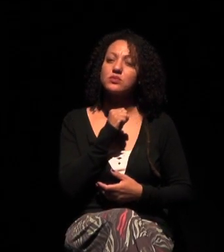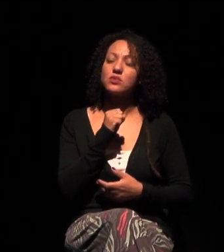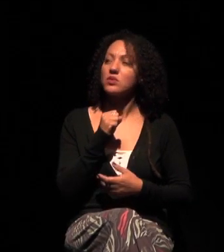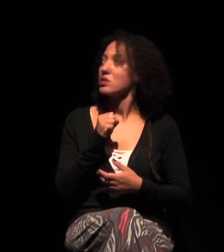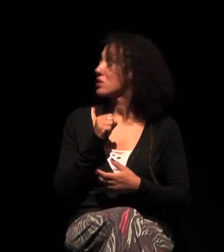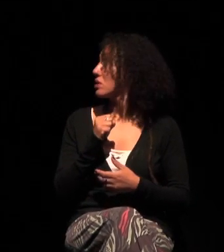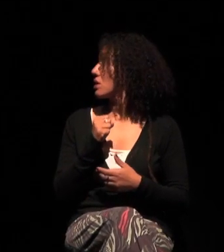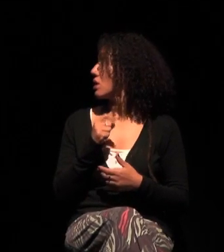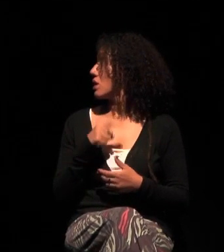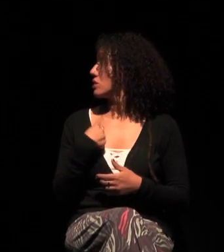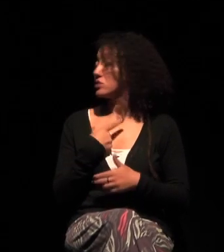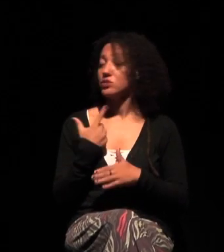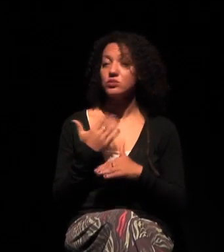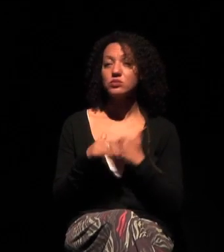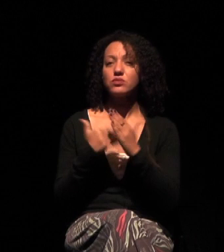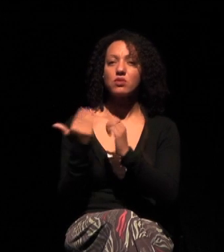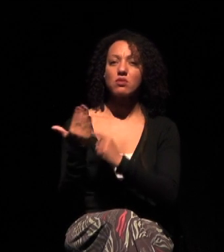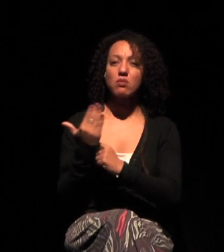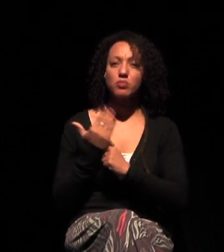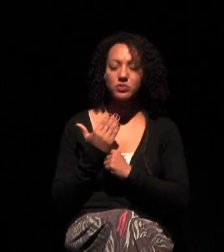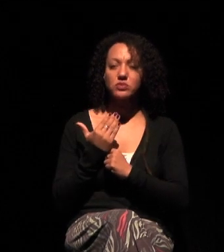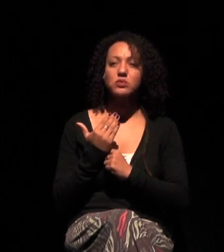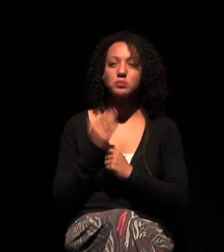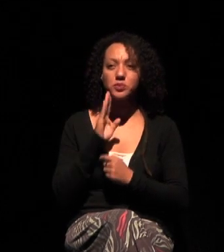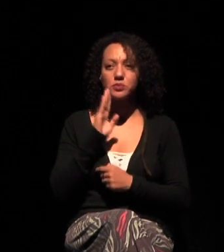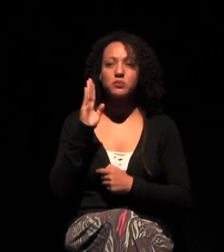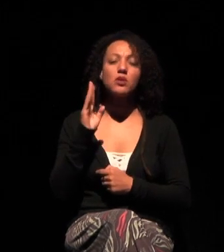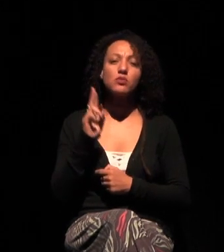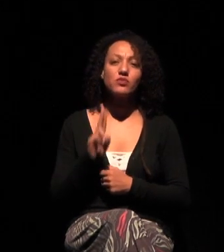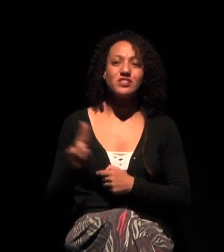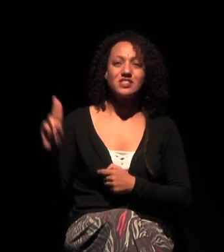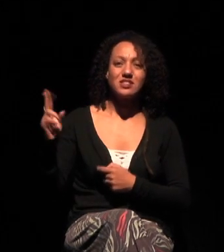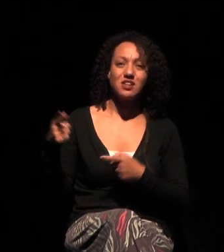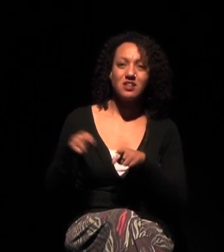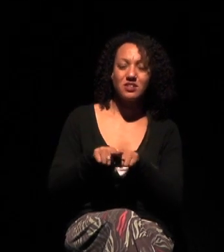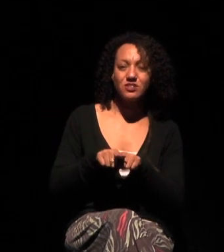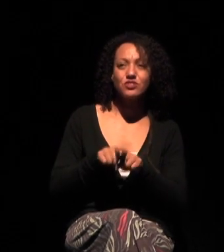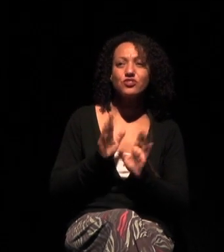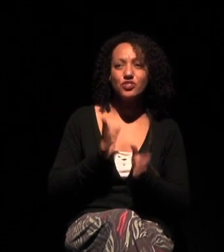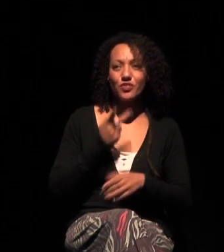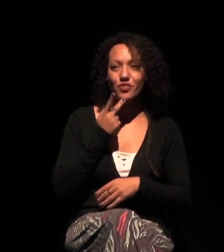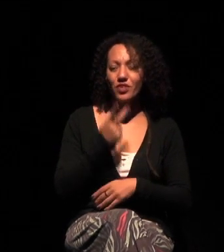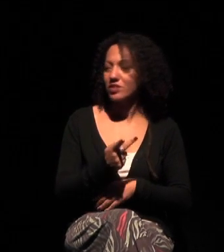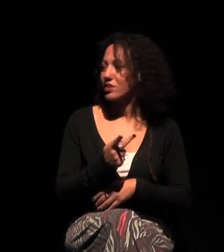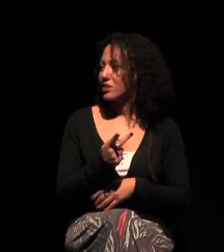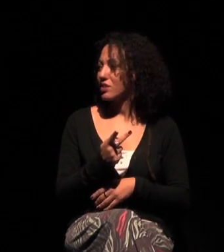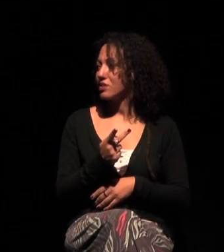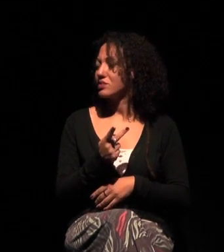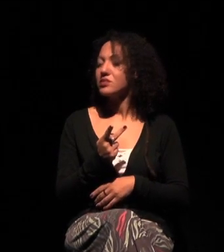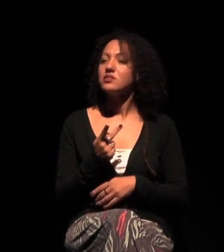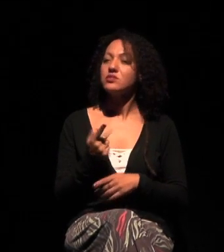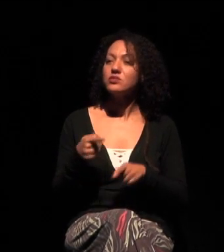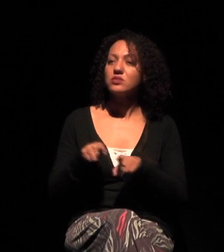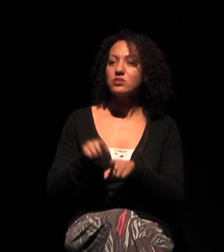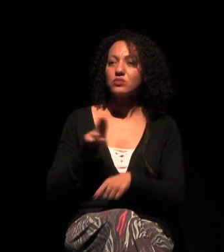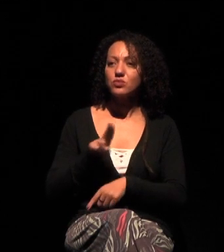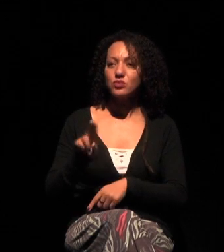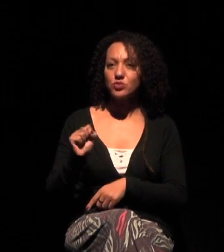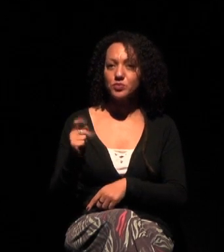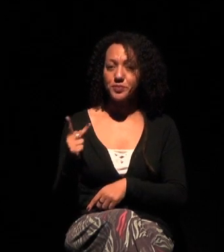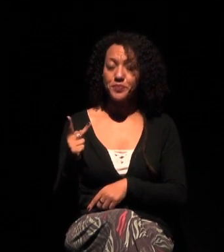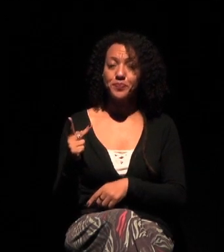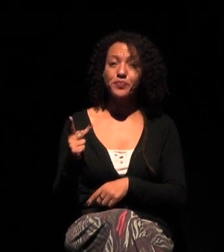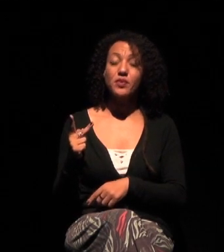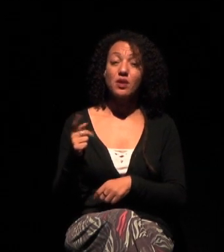nós desenvolvemos também são o processamento com outras universidades como jafri tem uma coloração fortíssima com o estado de são paulo